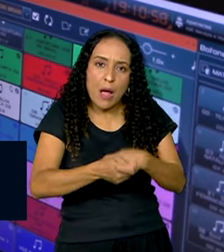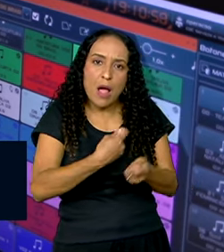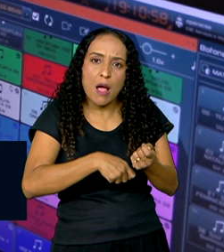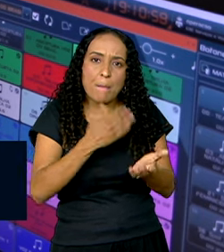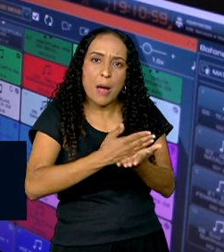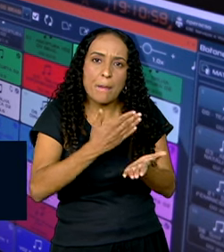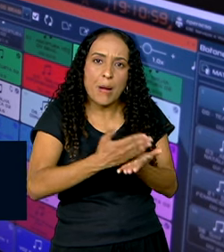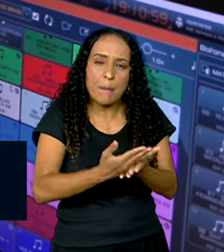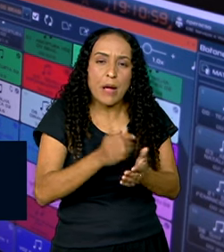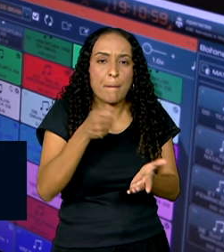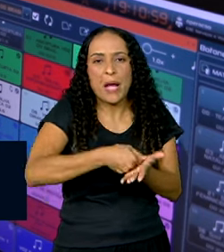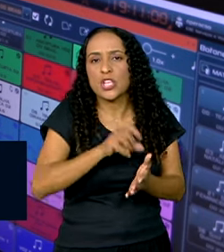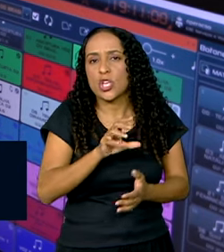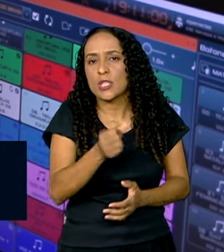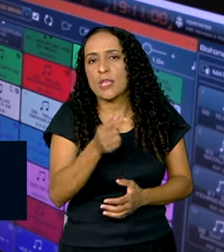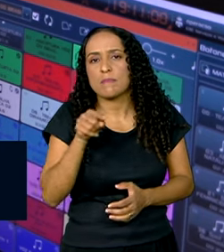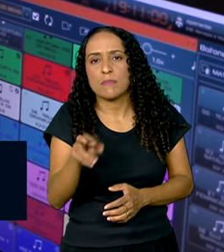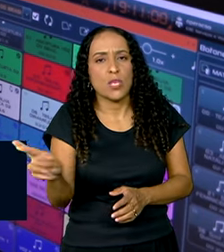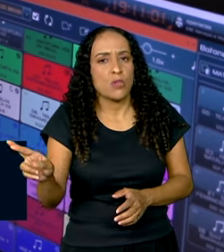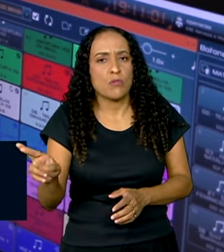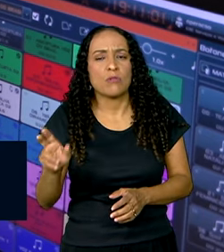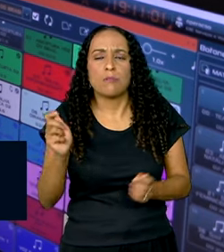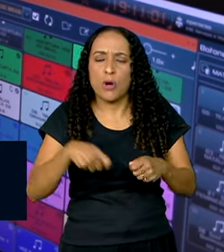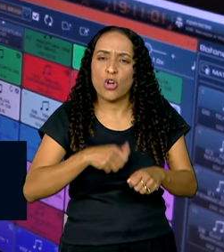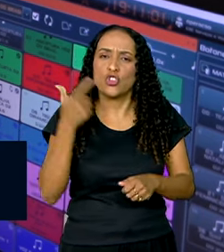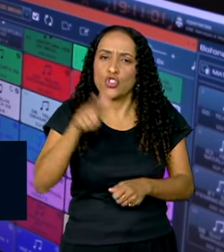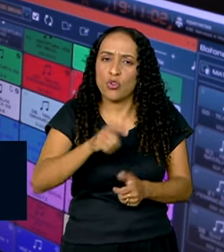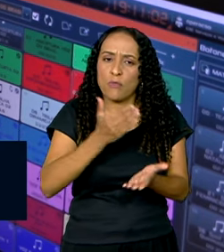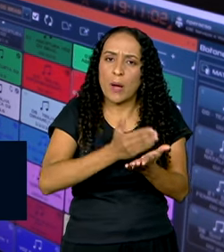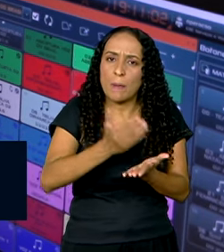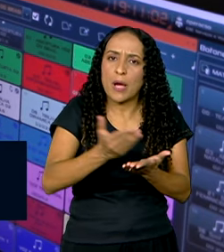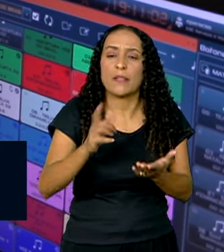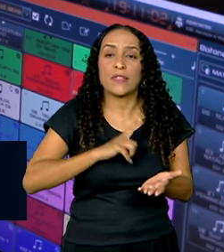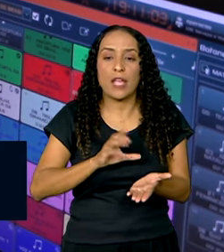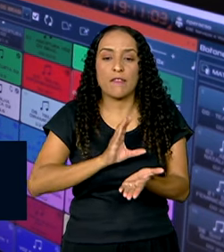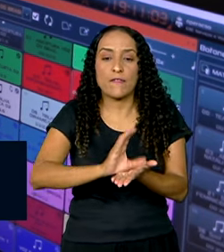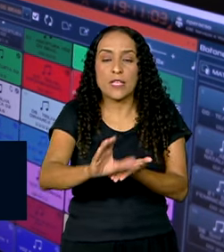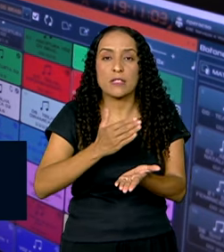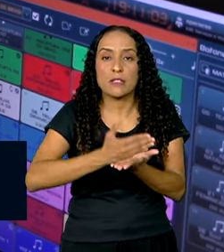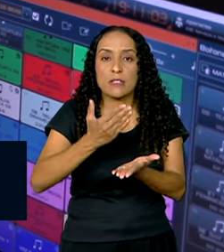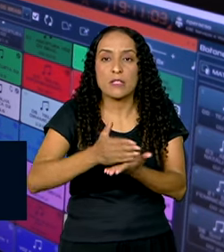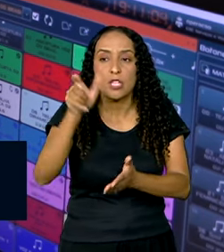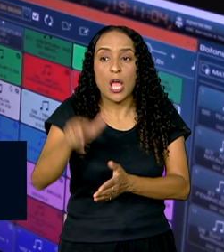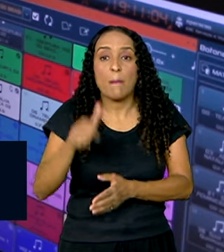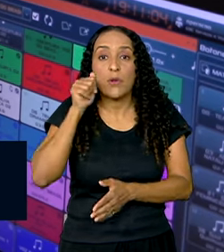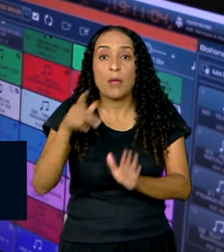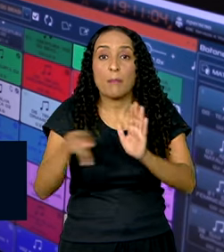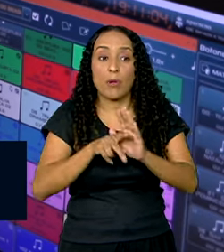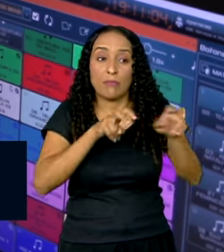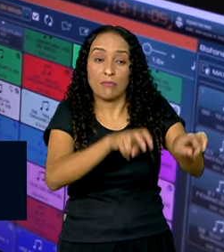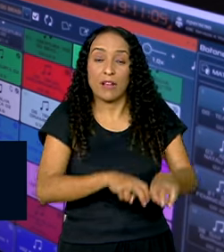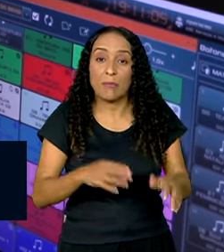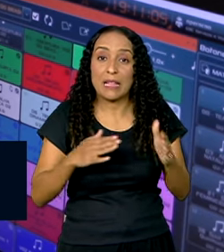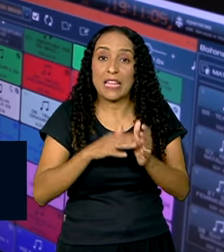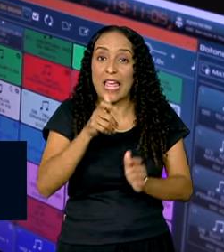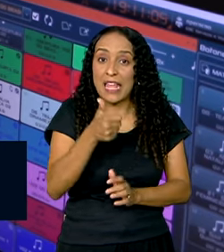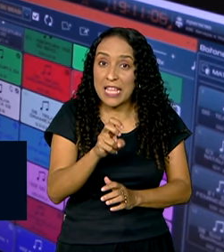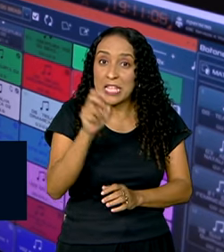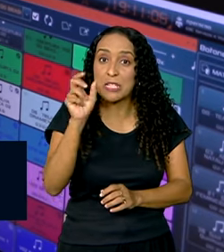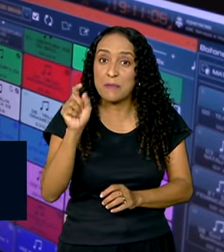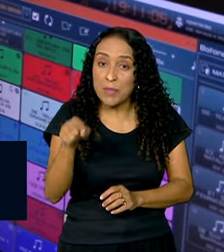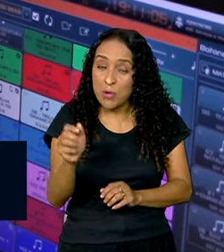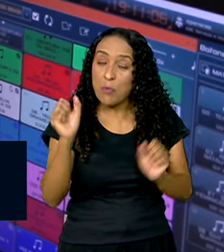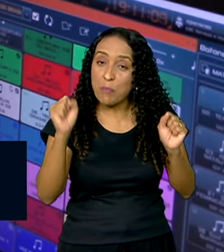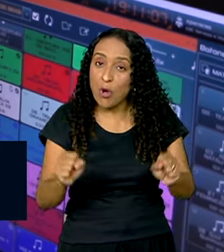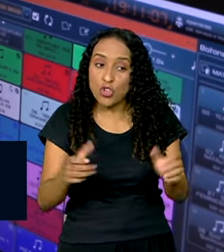no ano seguinte tem valor por exemplo diferenciado a mulher do campo ela pode acessar até 15.000 né o jovem pode